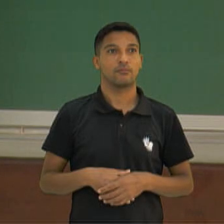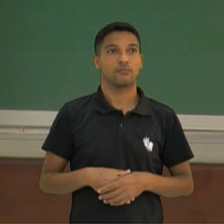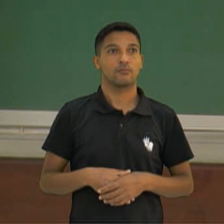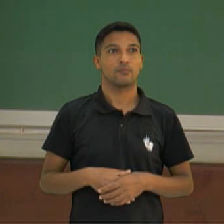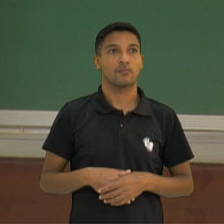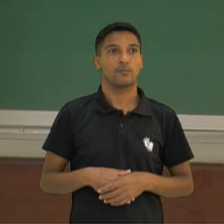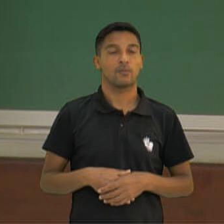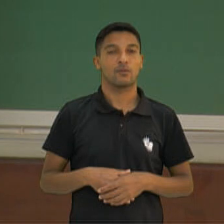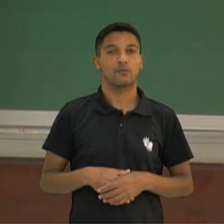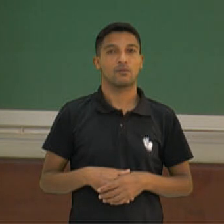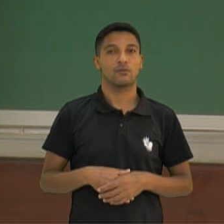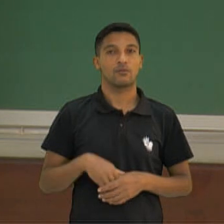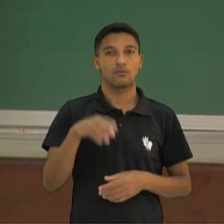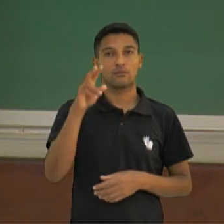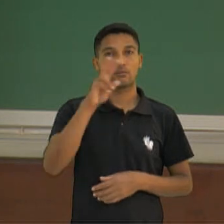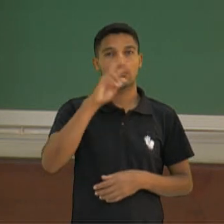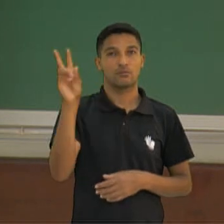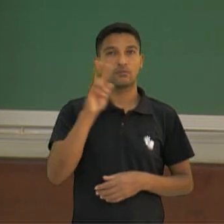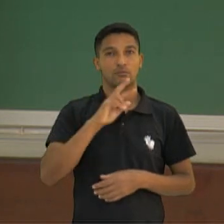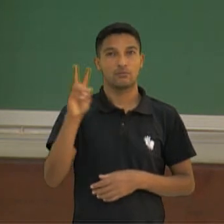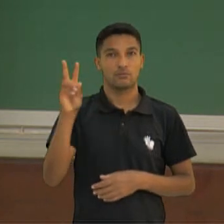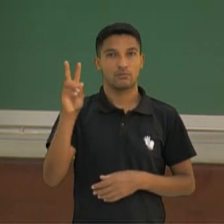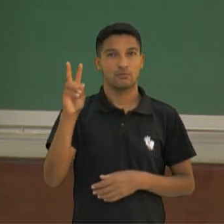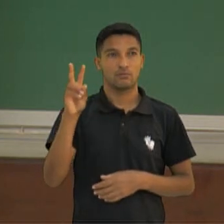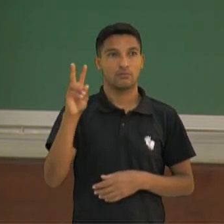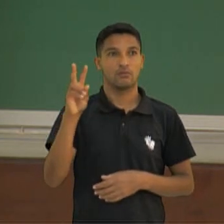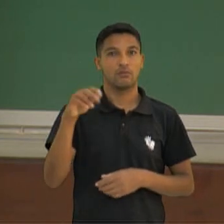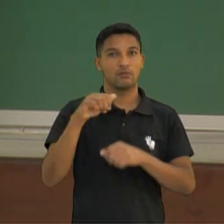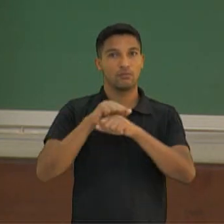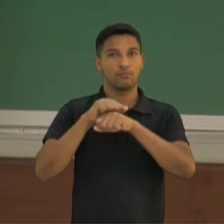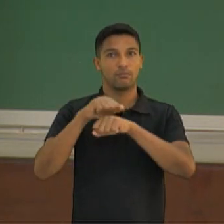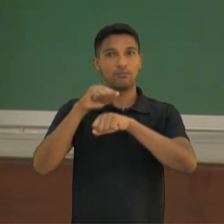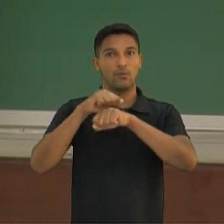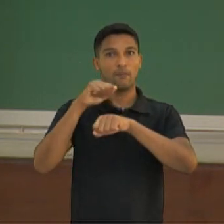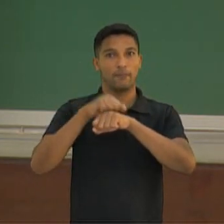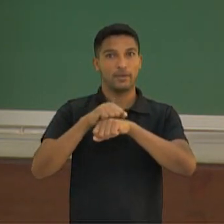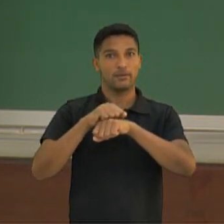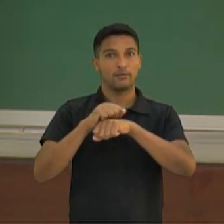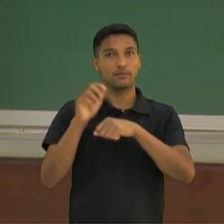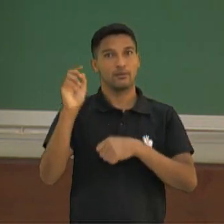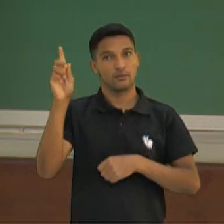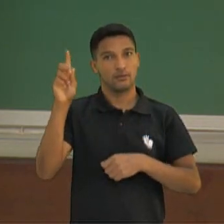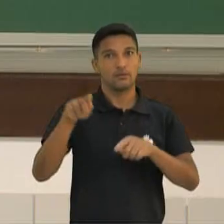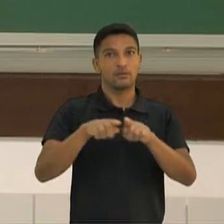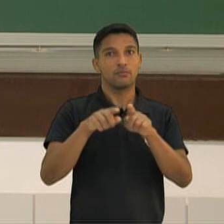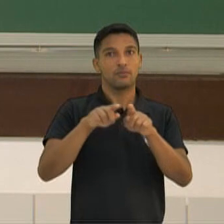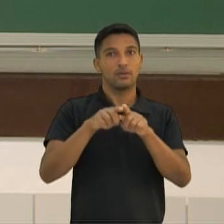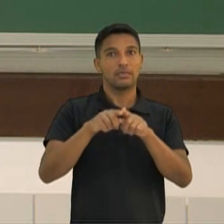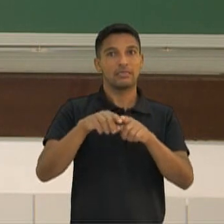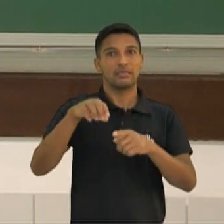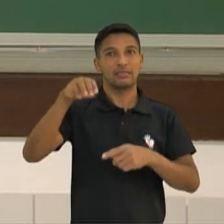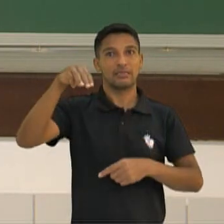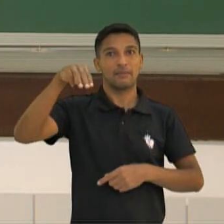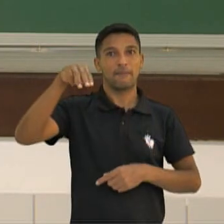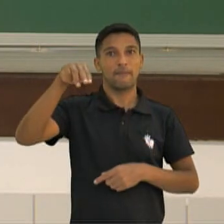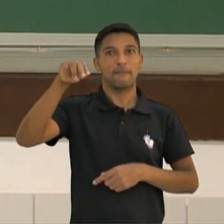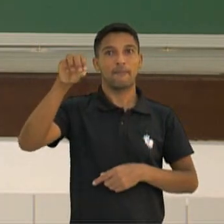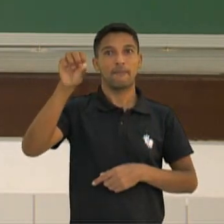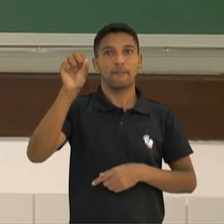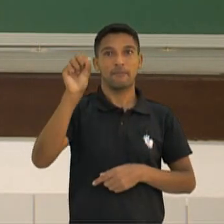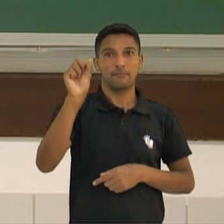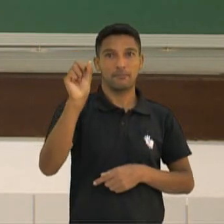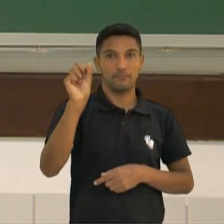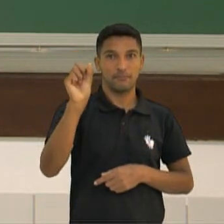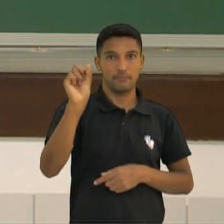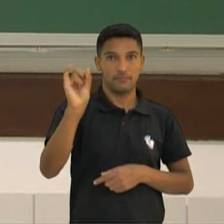velho continente e suas contradições, a Europa, a pobreza e a miséria. Aí temos uma imagem aqui de um cidadão jovem ali